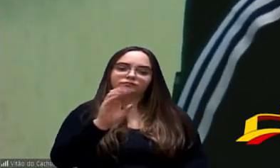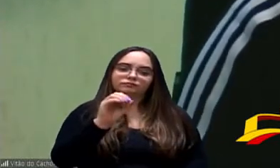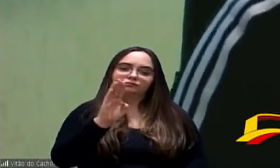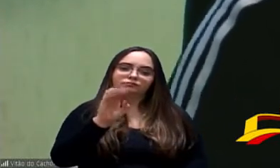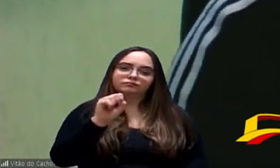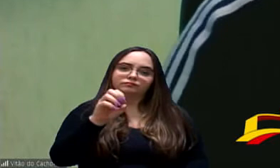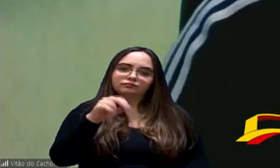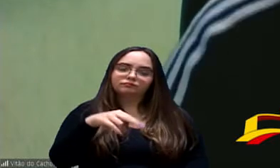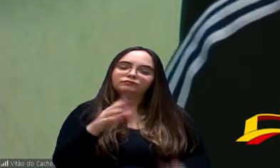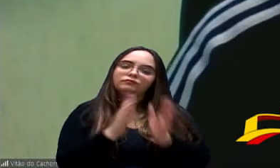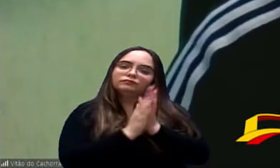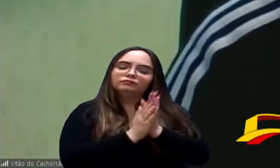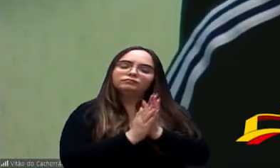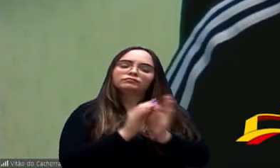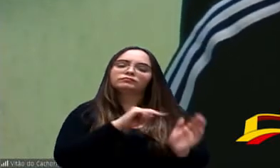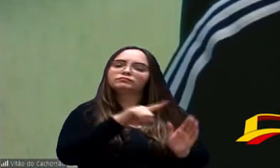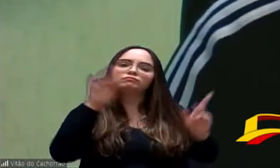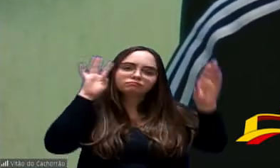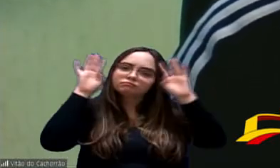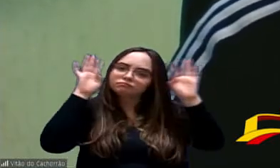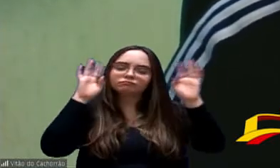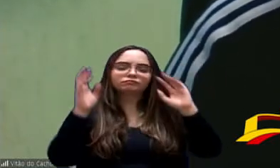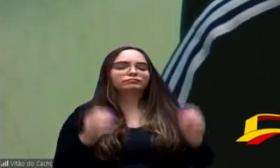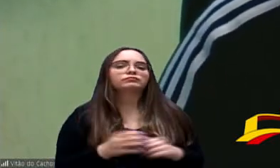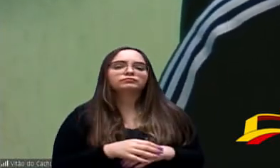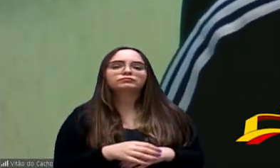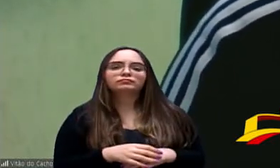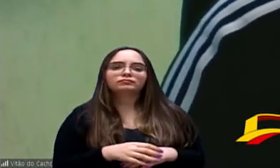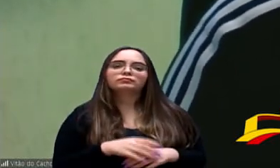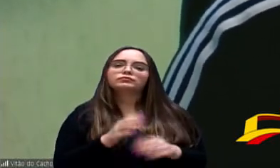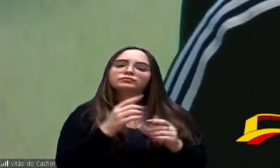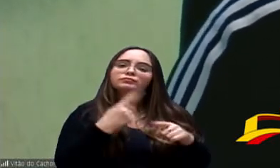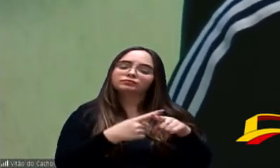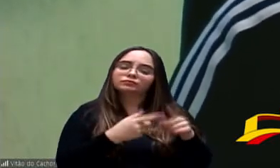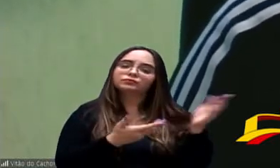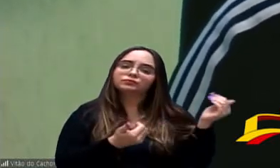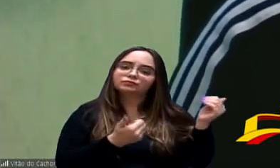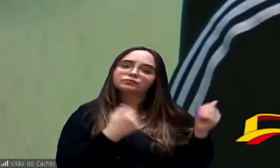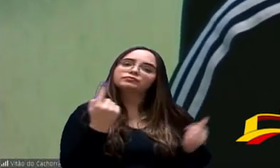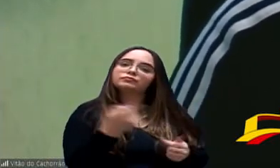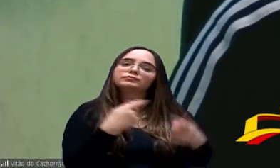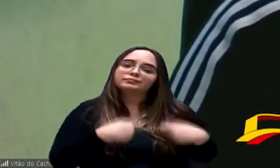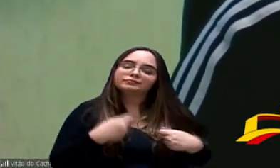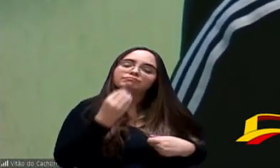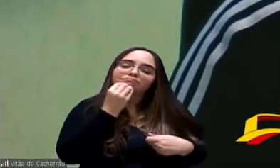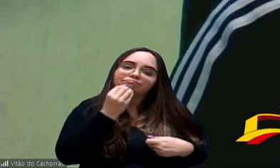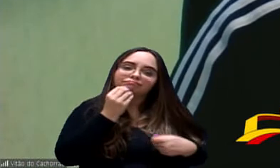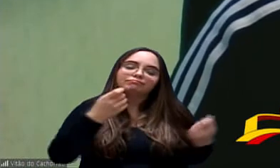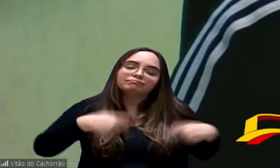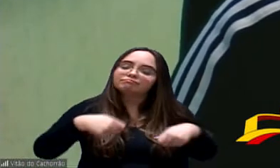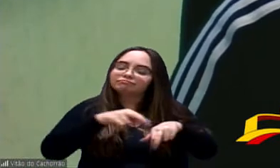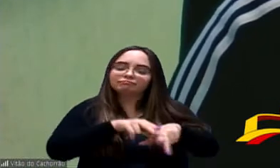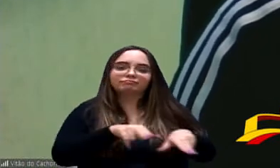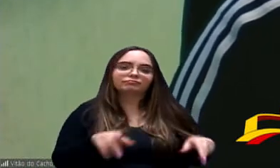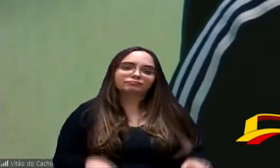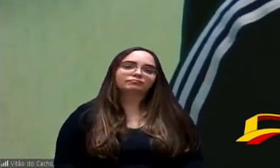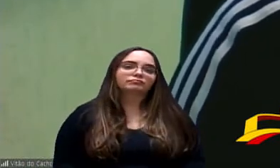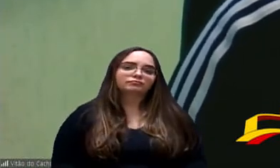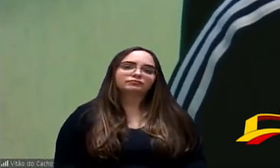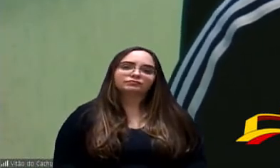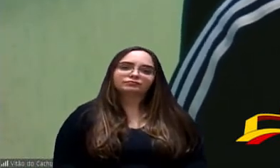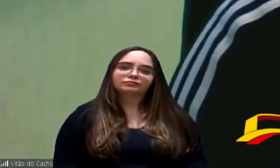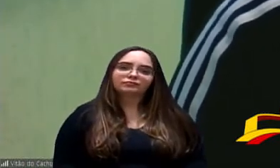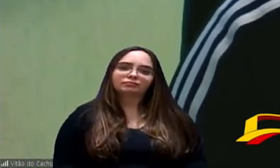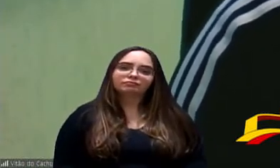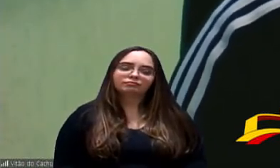da Unitem, olhe com carinho para que o jovem tenha oportunidade e não fique